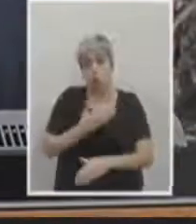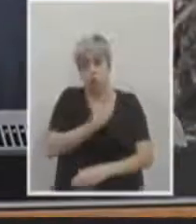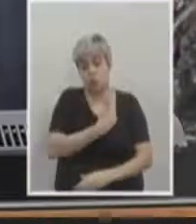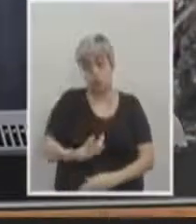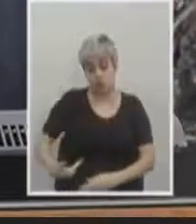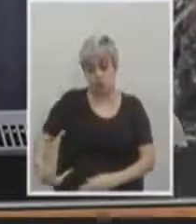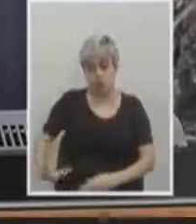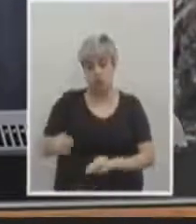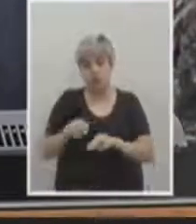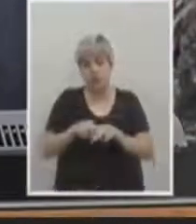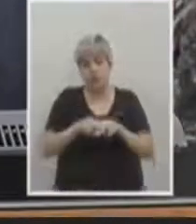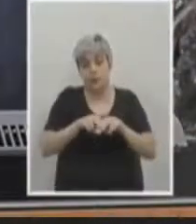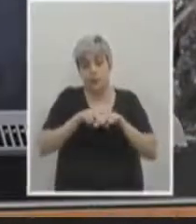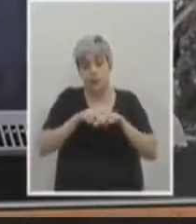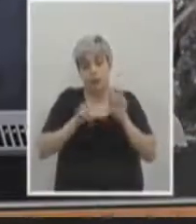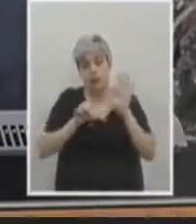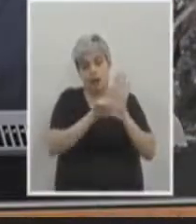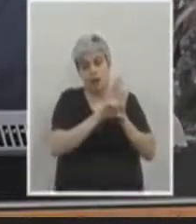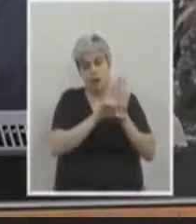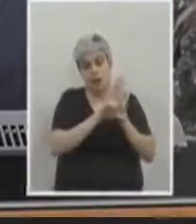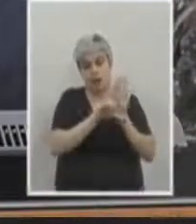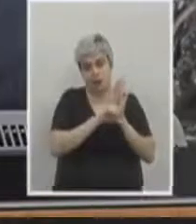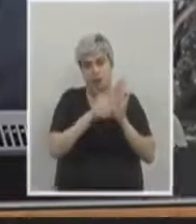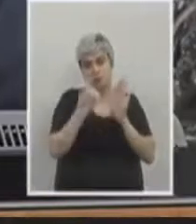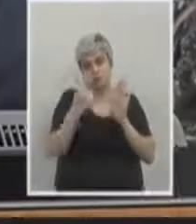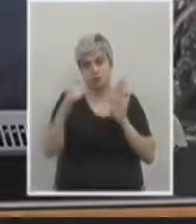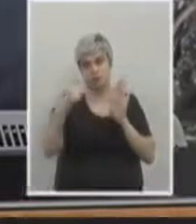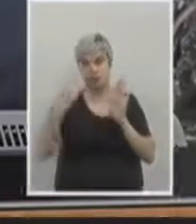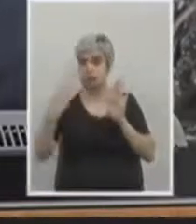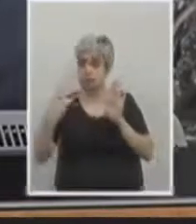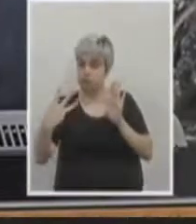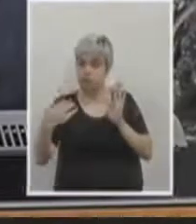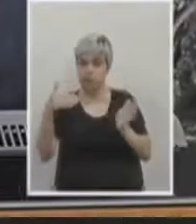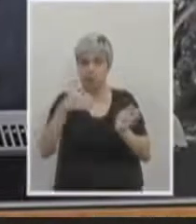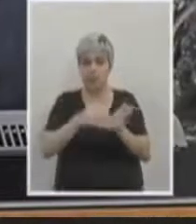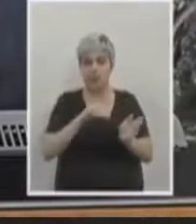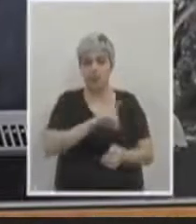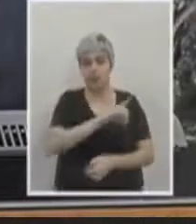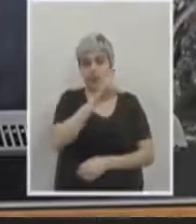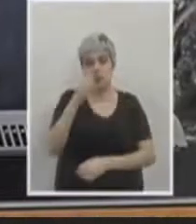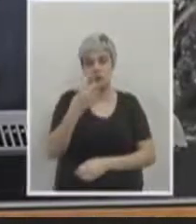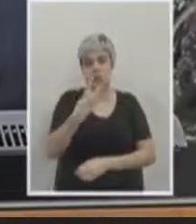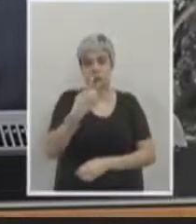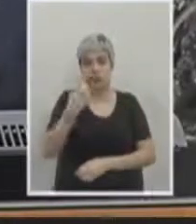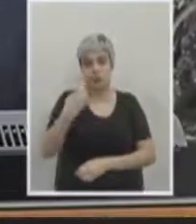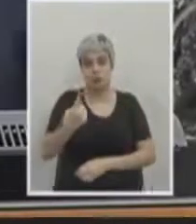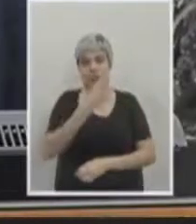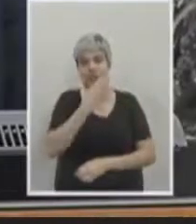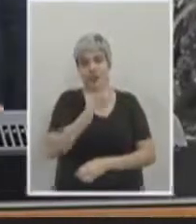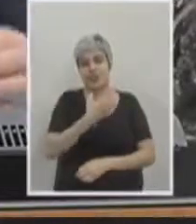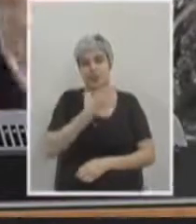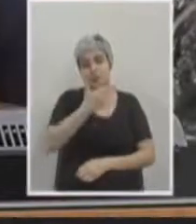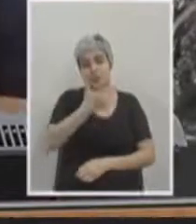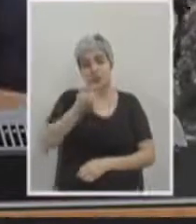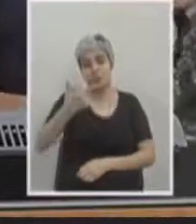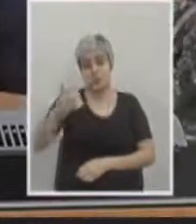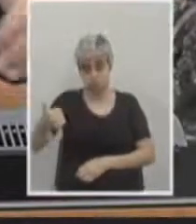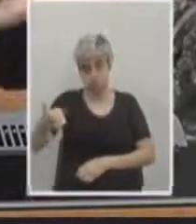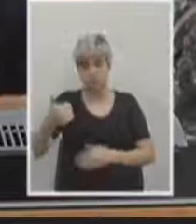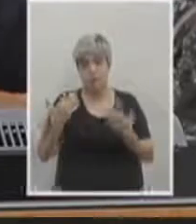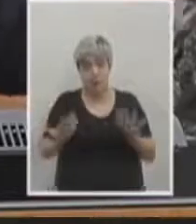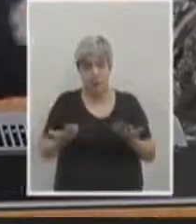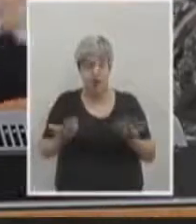por conta da Lei Complementar 173, que vai até o dia 31 de dezembro de 2021. Mas eu deixo aqui